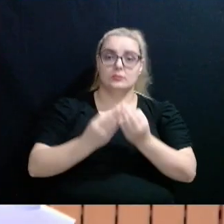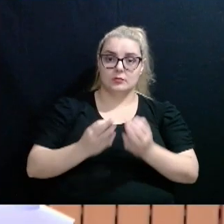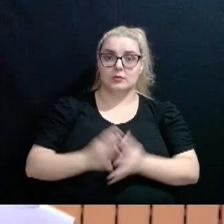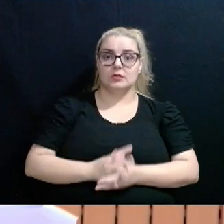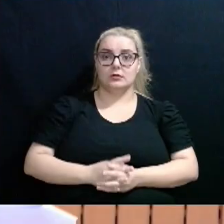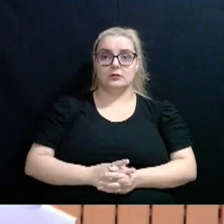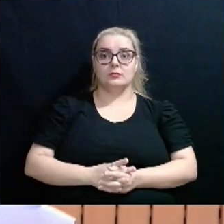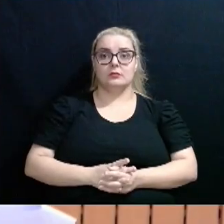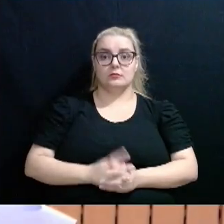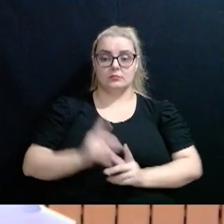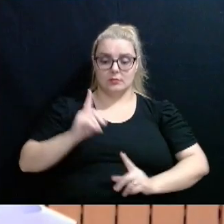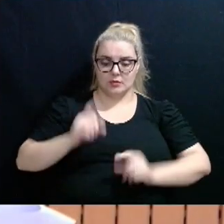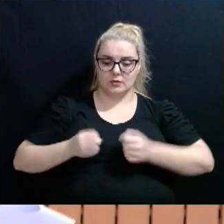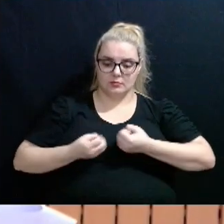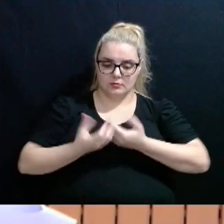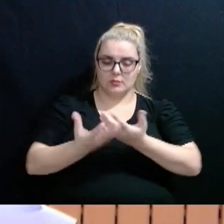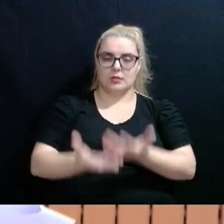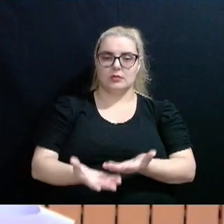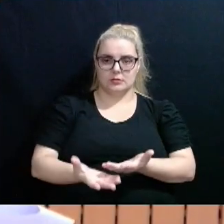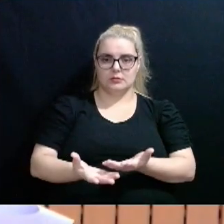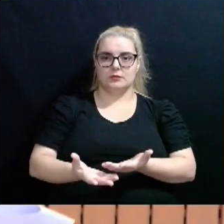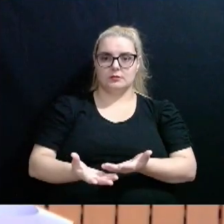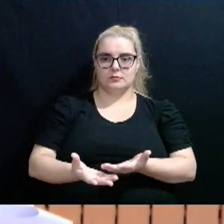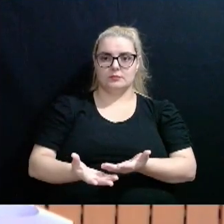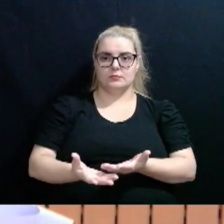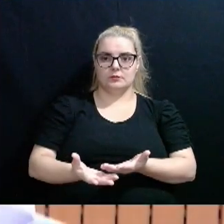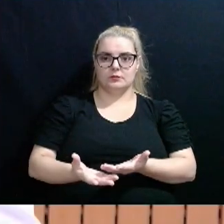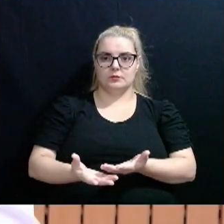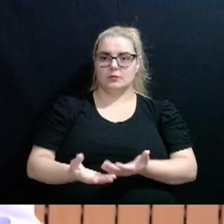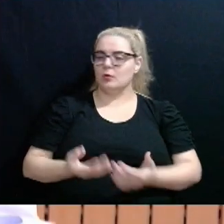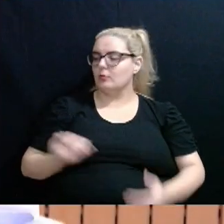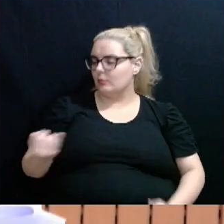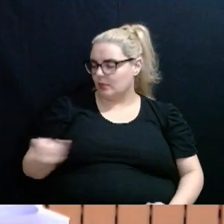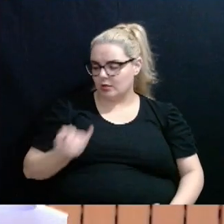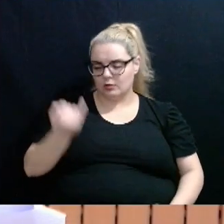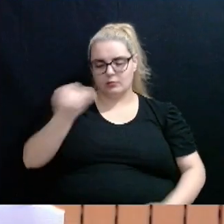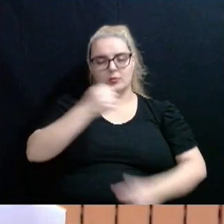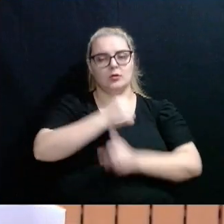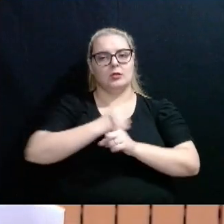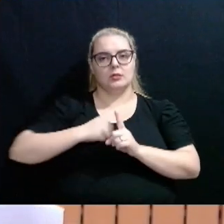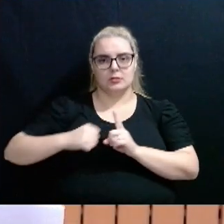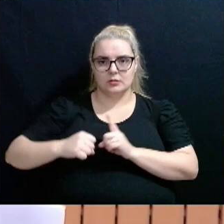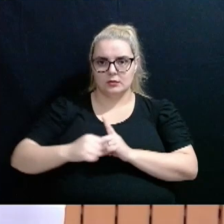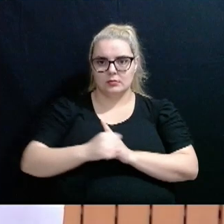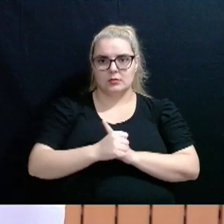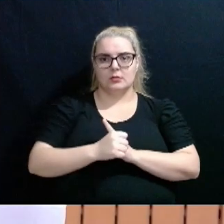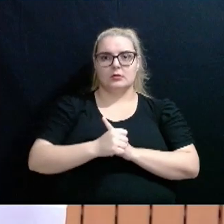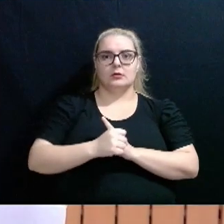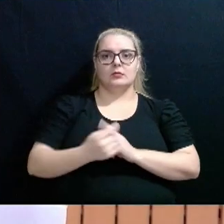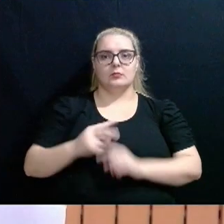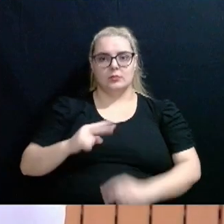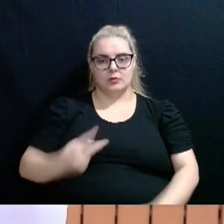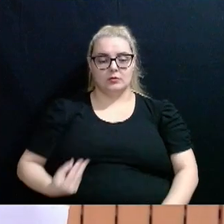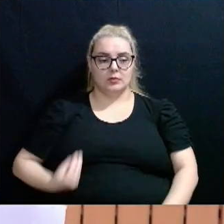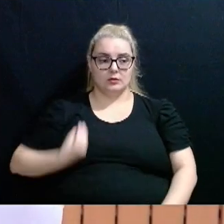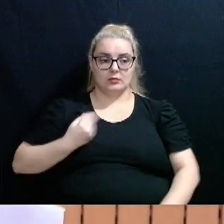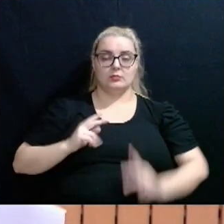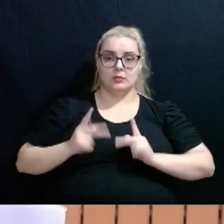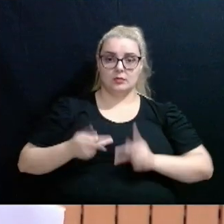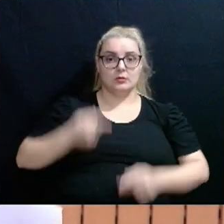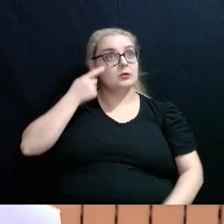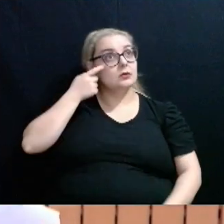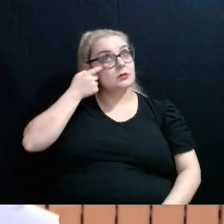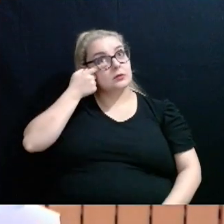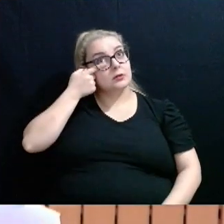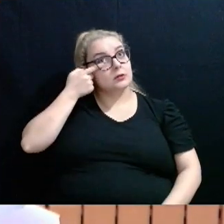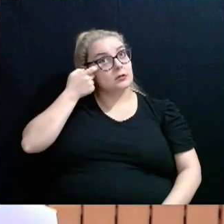expressa extrema relevância para a sociedade, uma vez que a vida humana tem seu